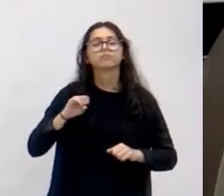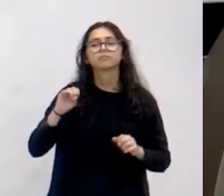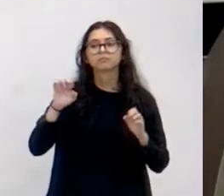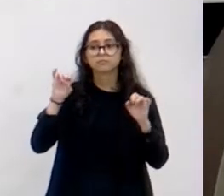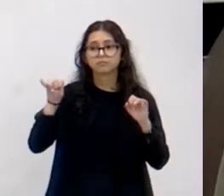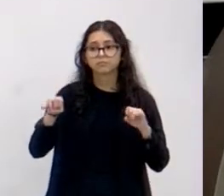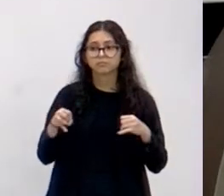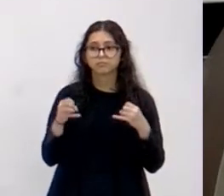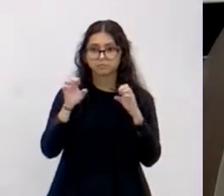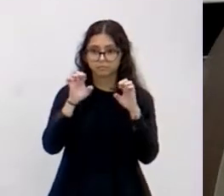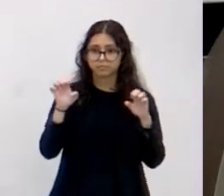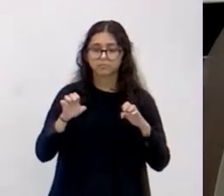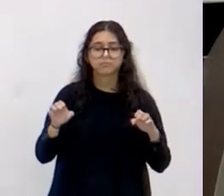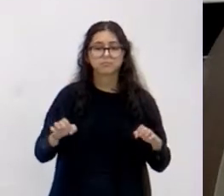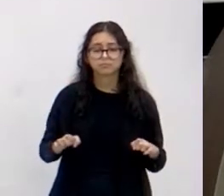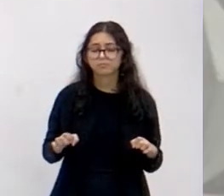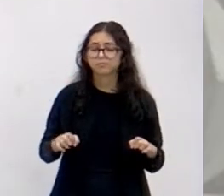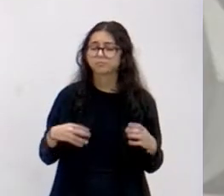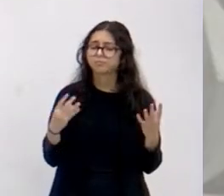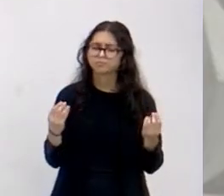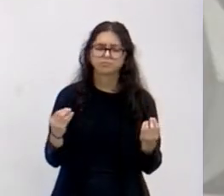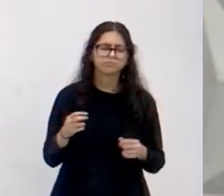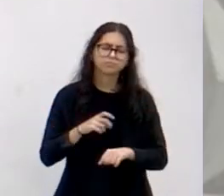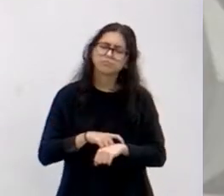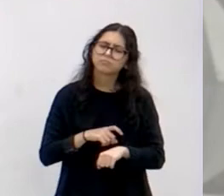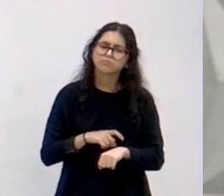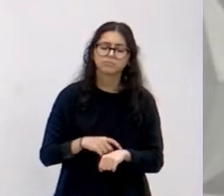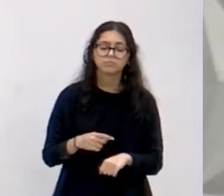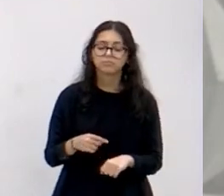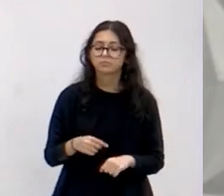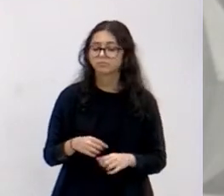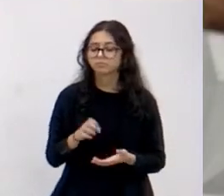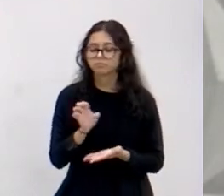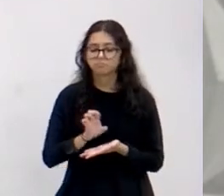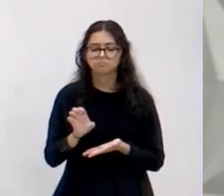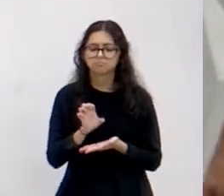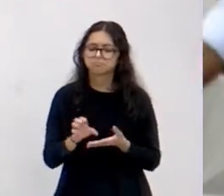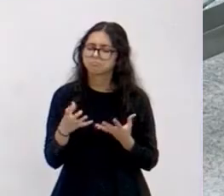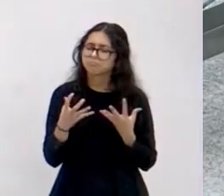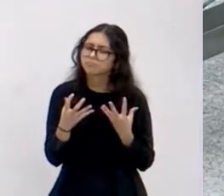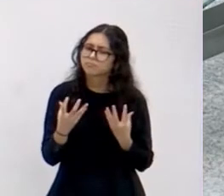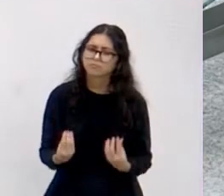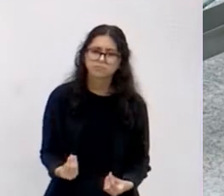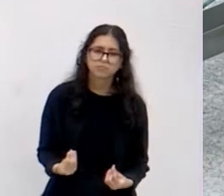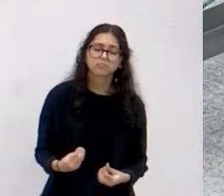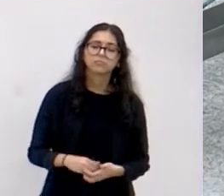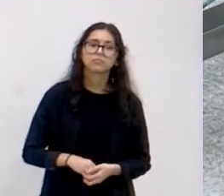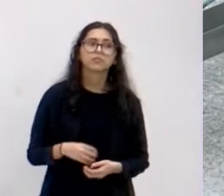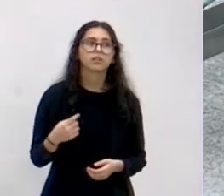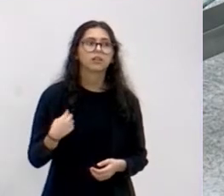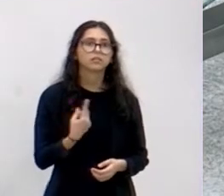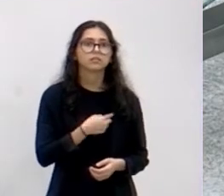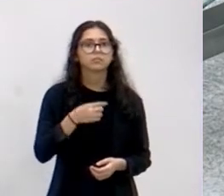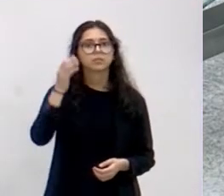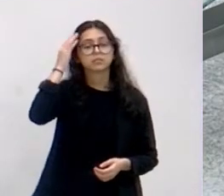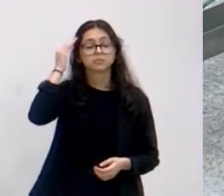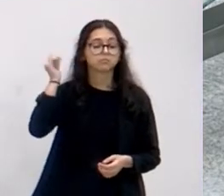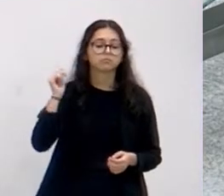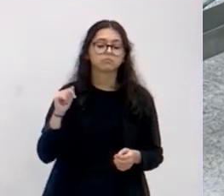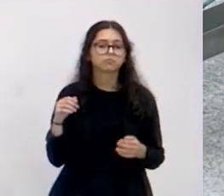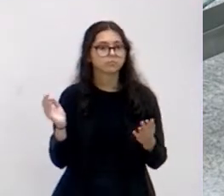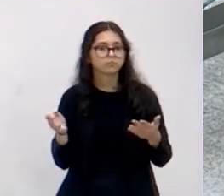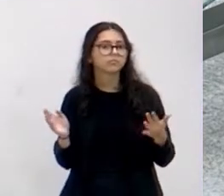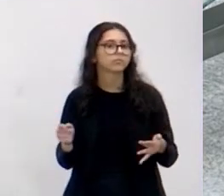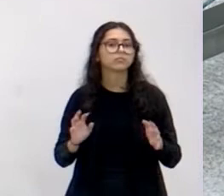problema por um longo tempo e frequência gente não é fácil porque a gente pensa não agora vai estar resolvido não